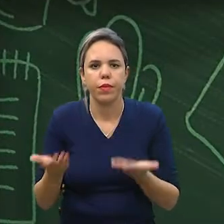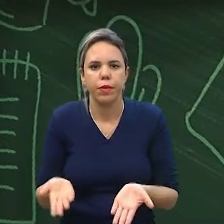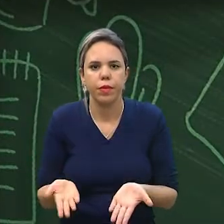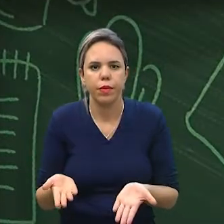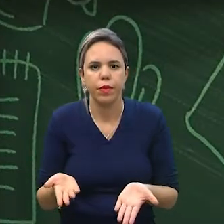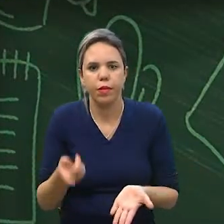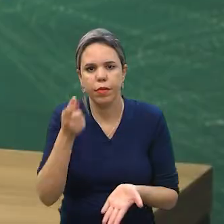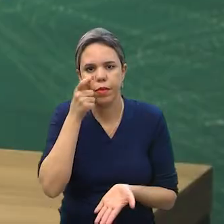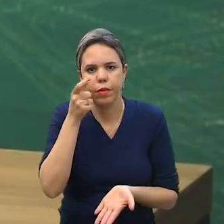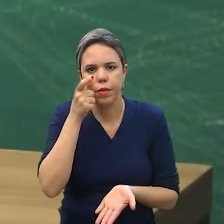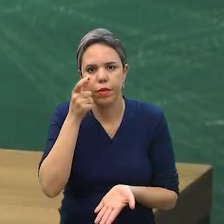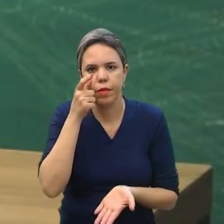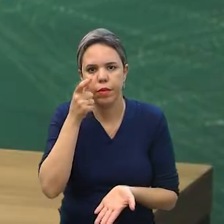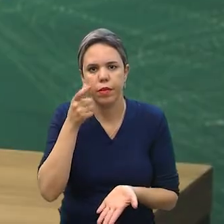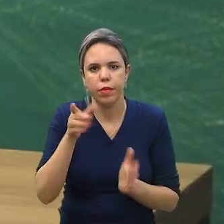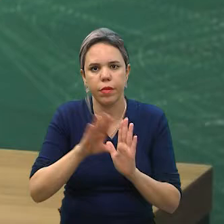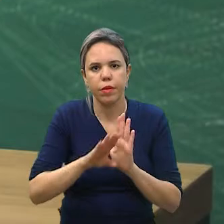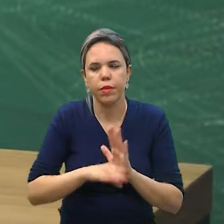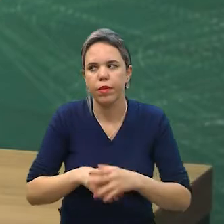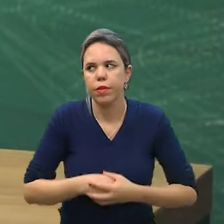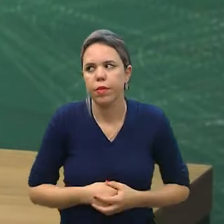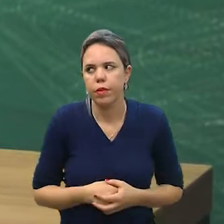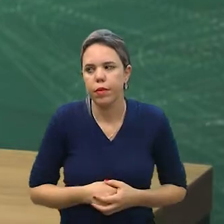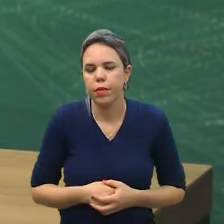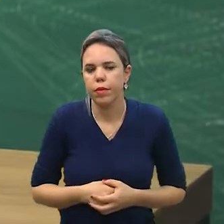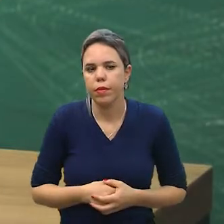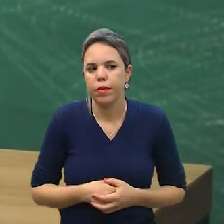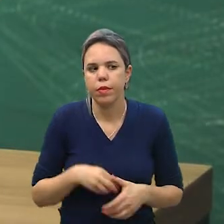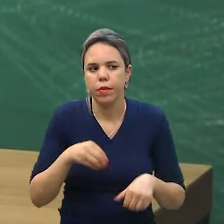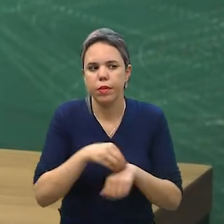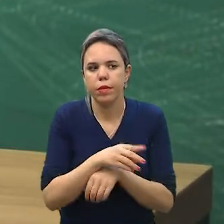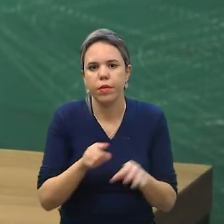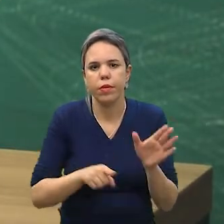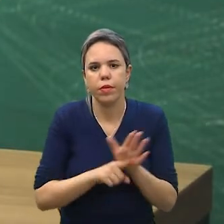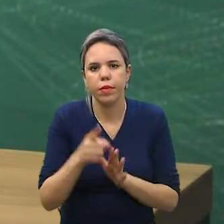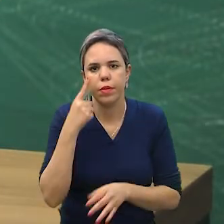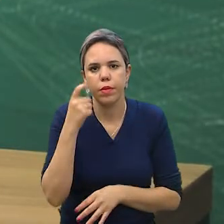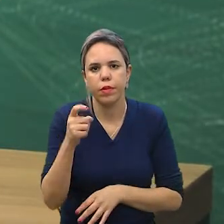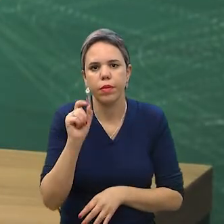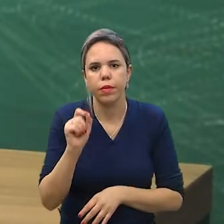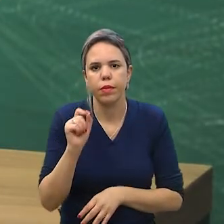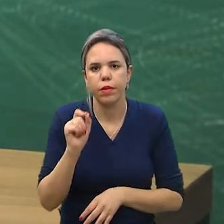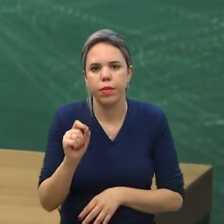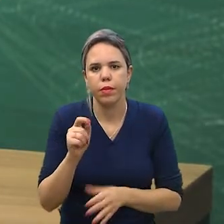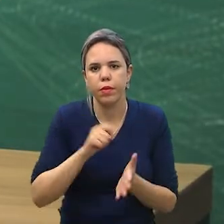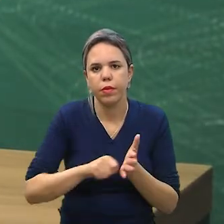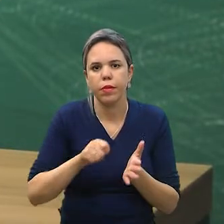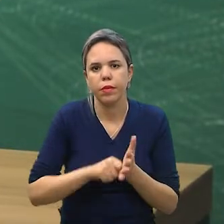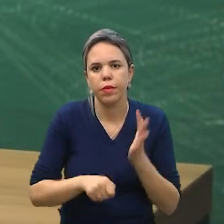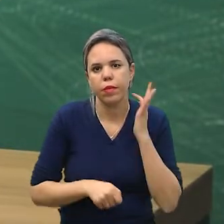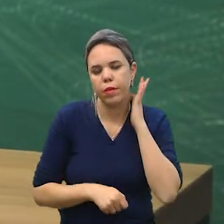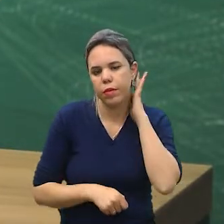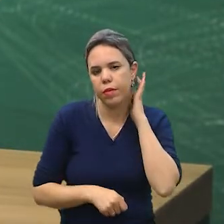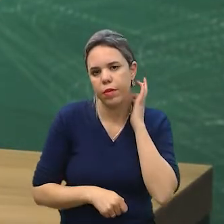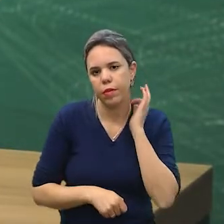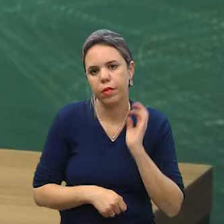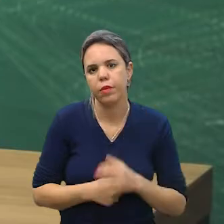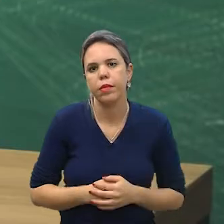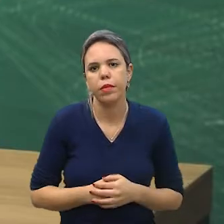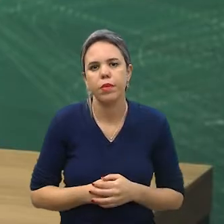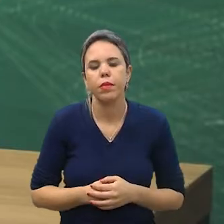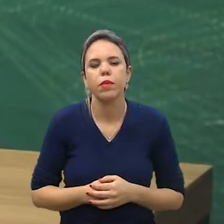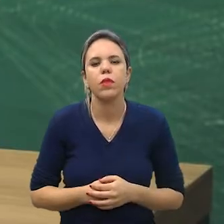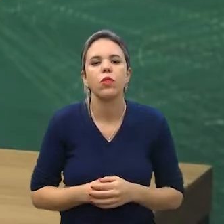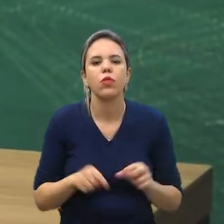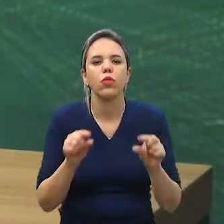casa assistindo ao quadro. Bom, uma outra dica interessante que eu anotei aqui, indicar a melhor edição